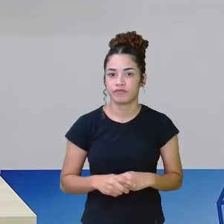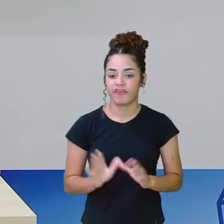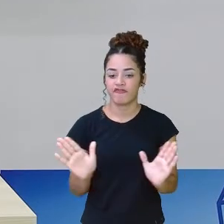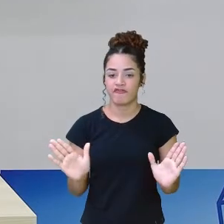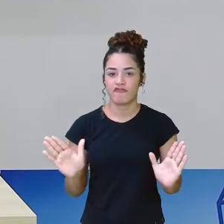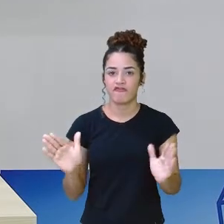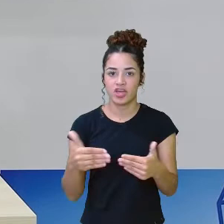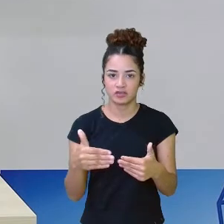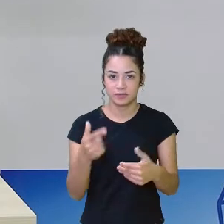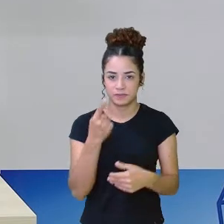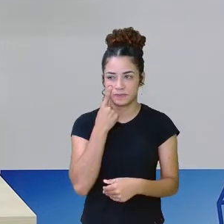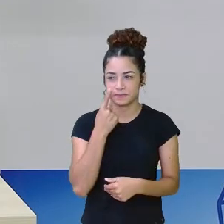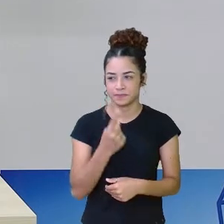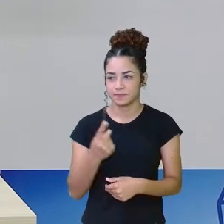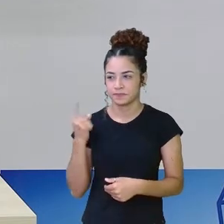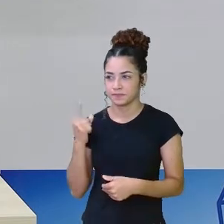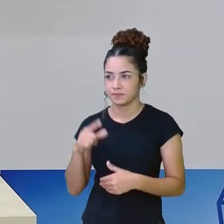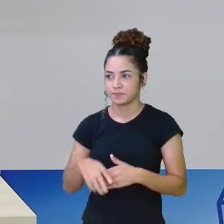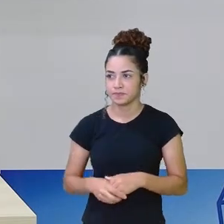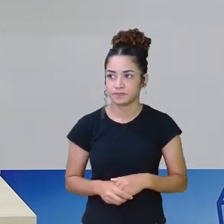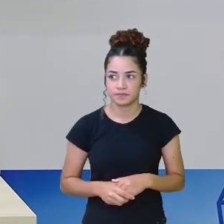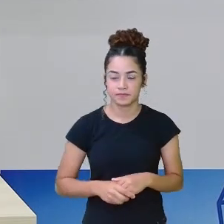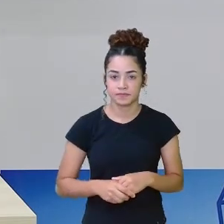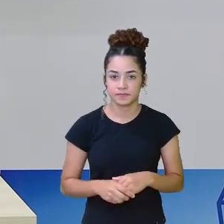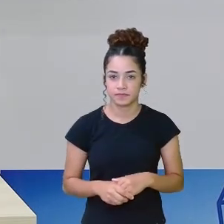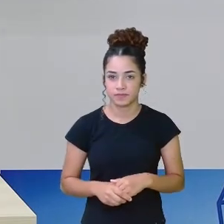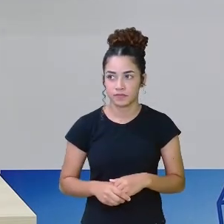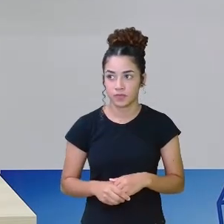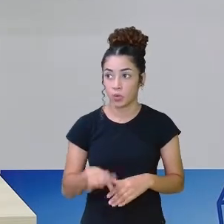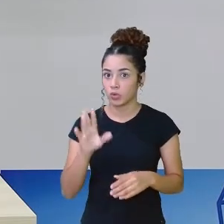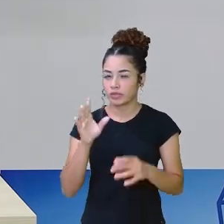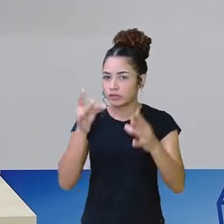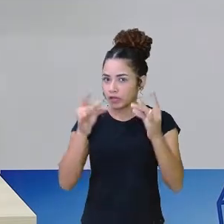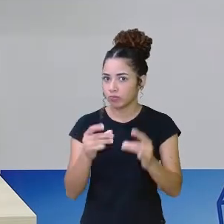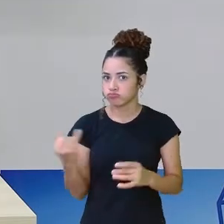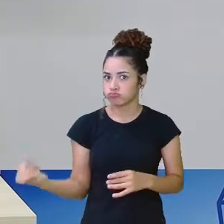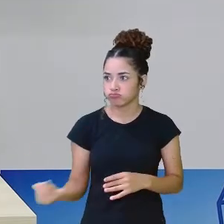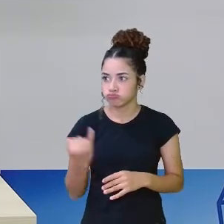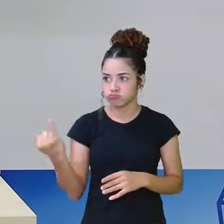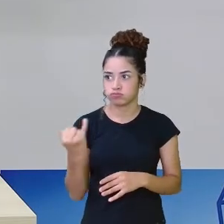fechar essa figura. Detalhe importante sobre polígonos.